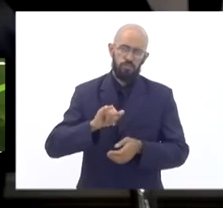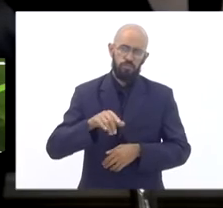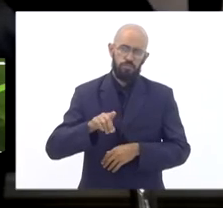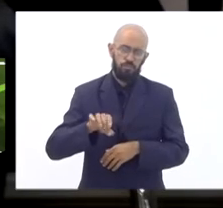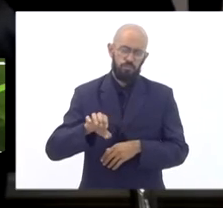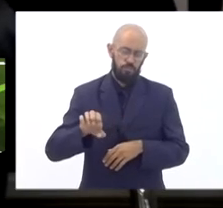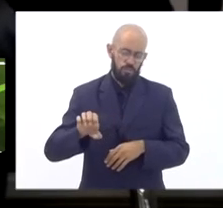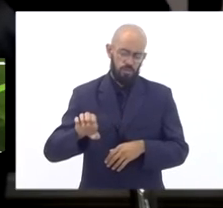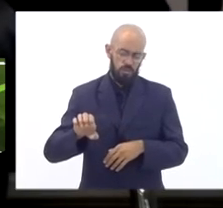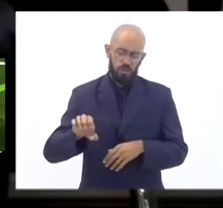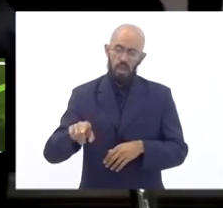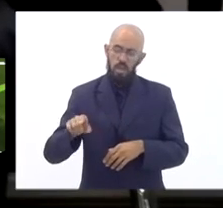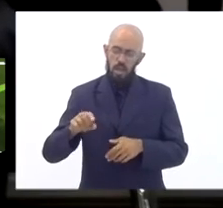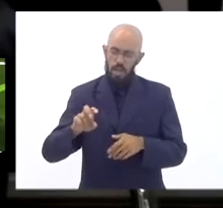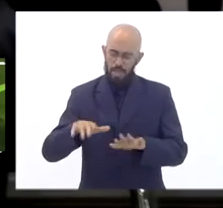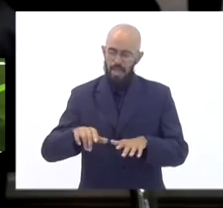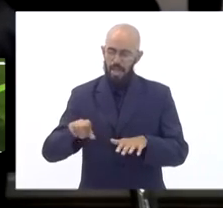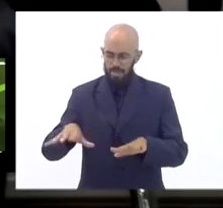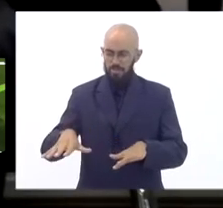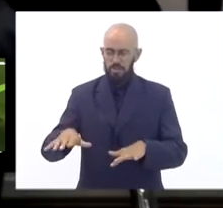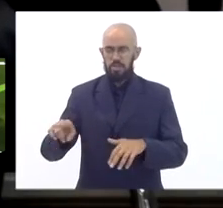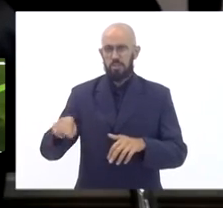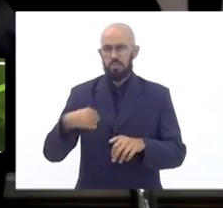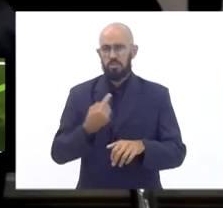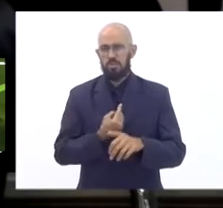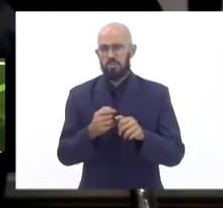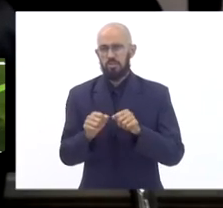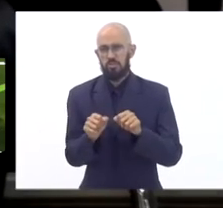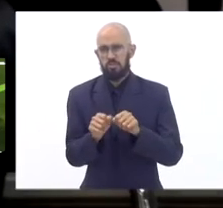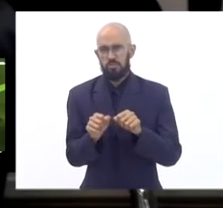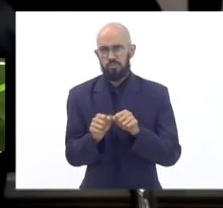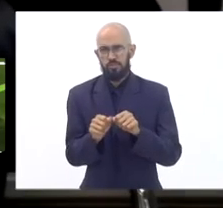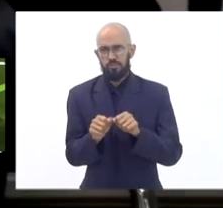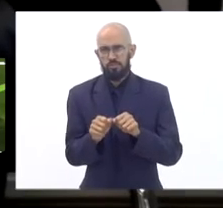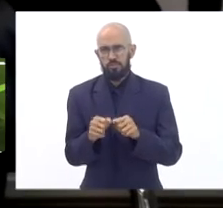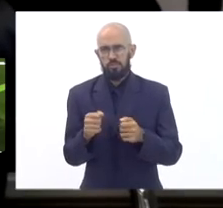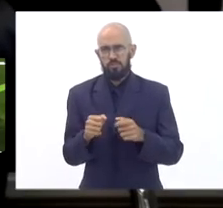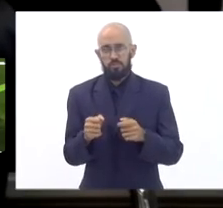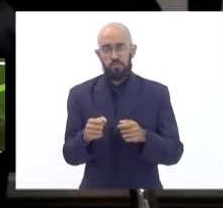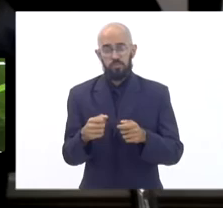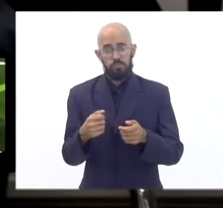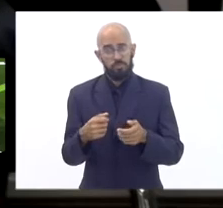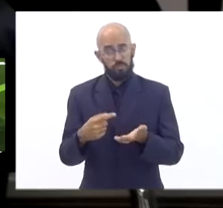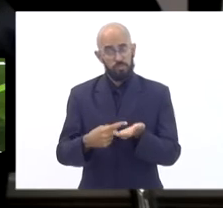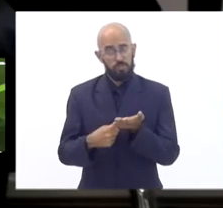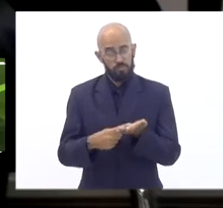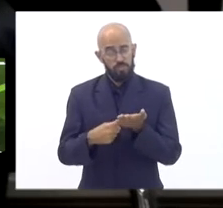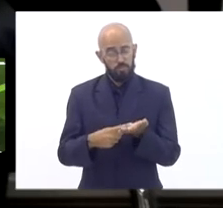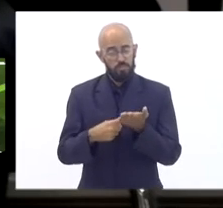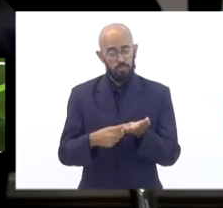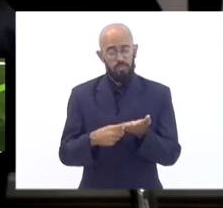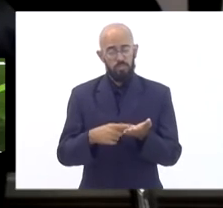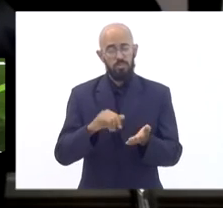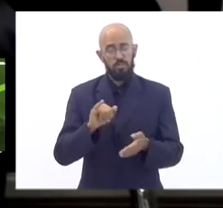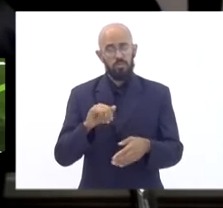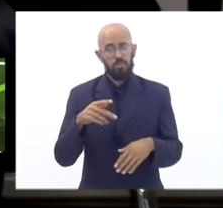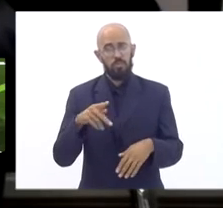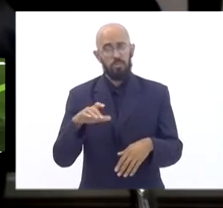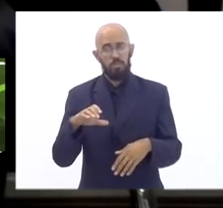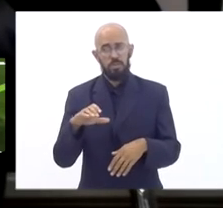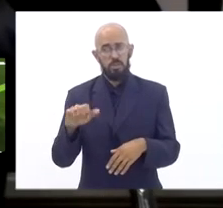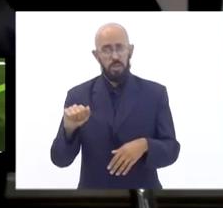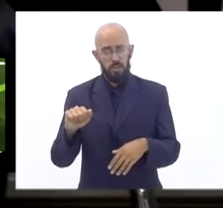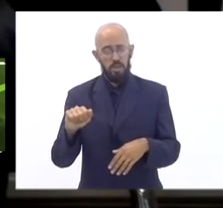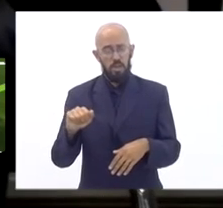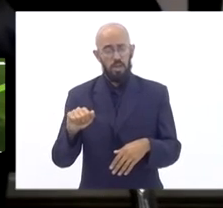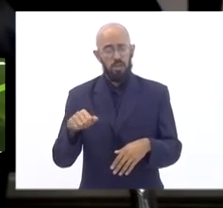deputado. Estamos prevendo que o novo índice contratual seja o IPCA, ainda não está IPCA. Fechado, o IPCA,